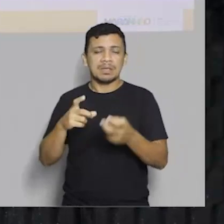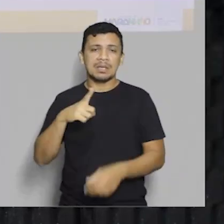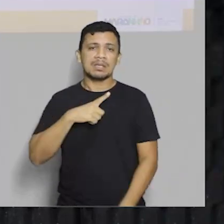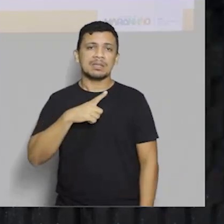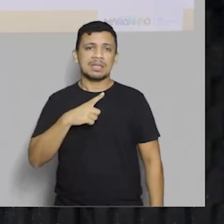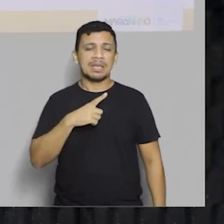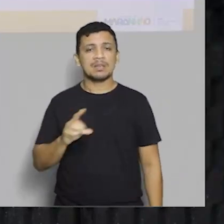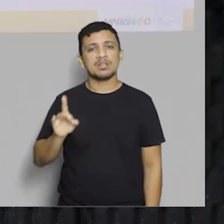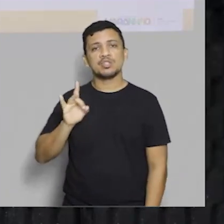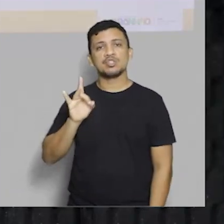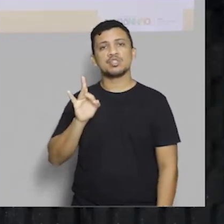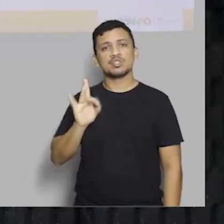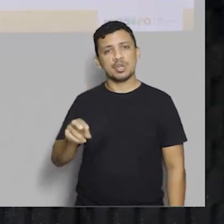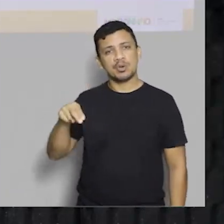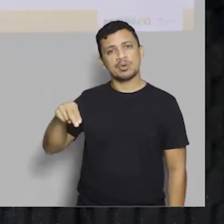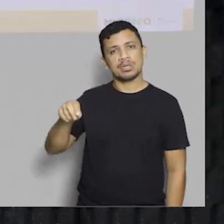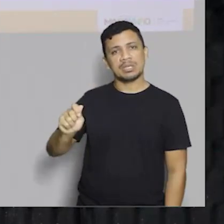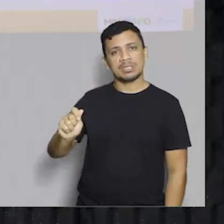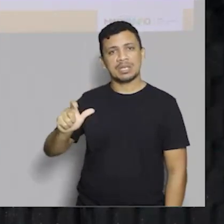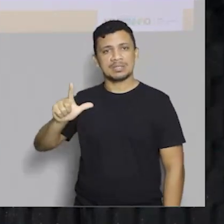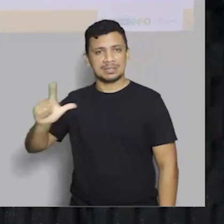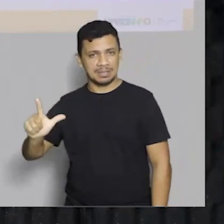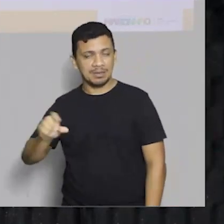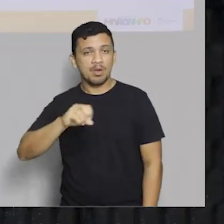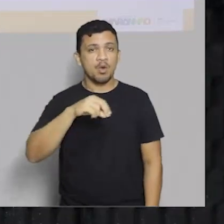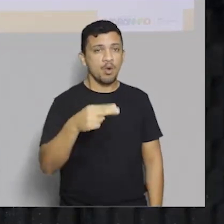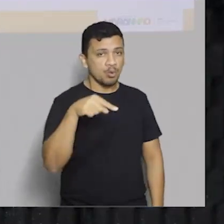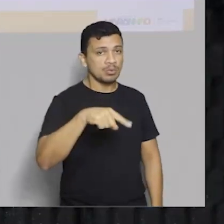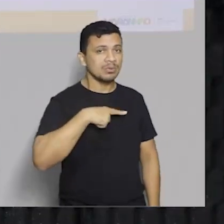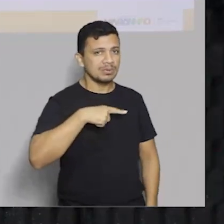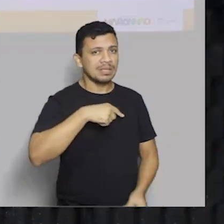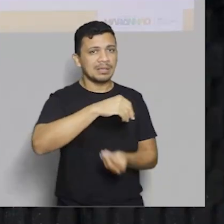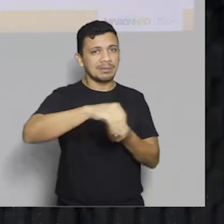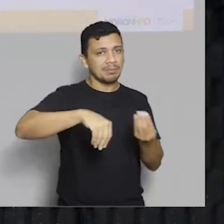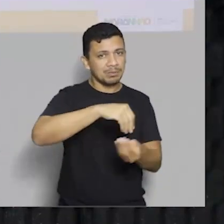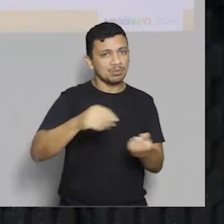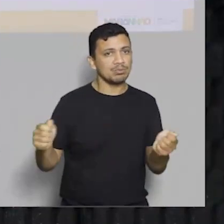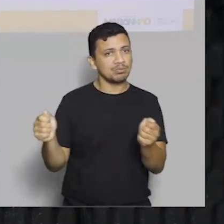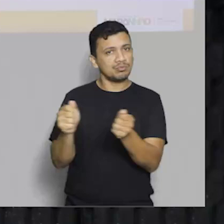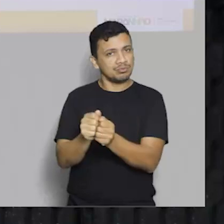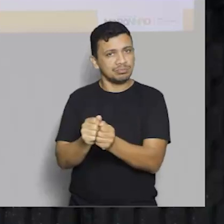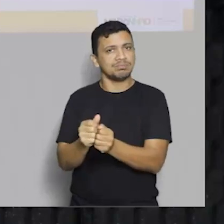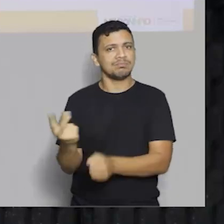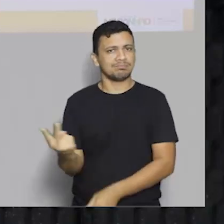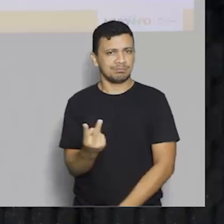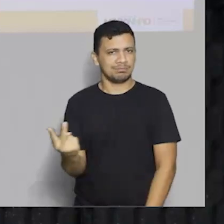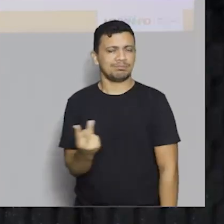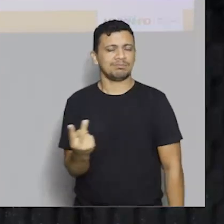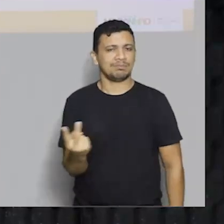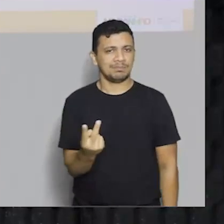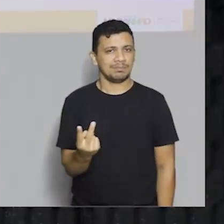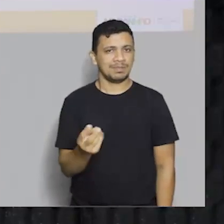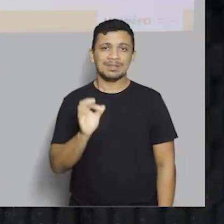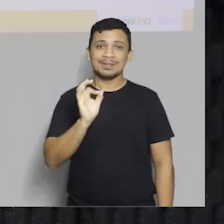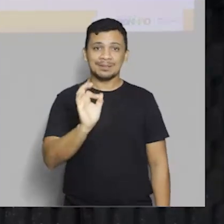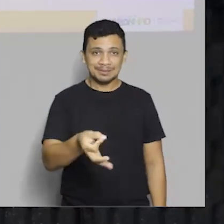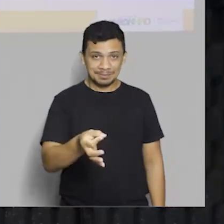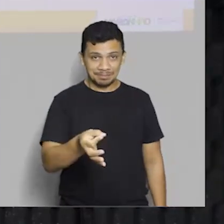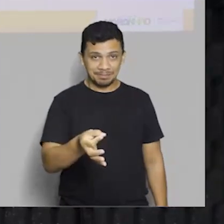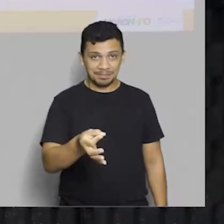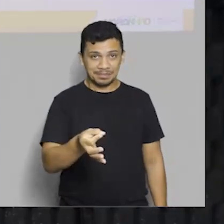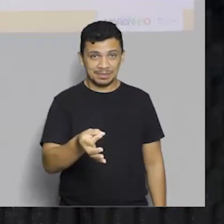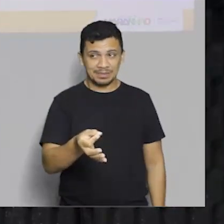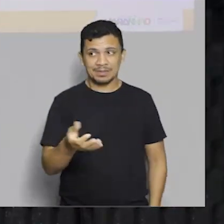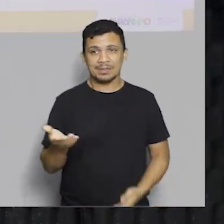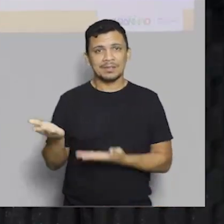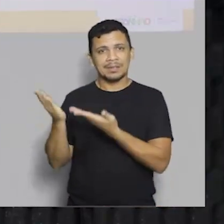apenas o cloreto de sódio ou se tem a mistura, cloreto de sódio mais o antiumectante. Beleza?